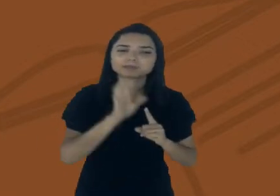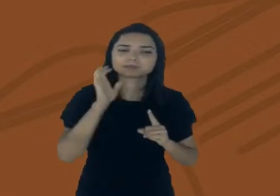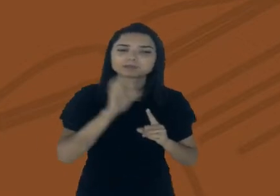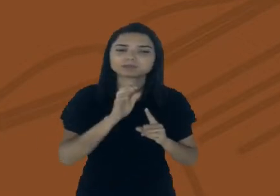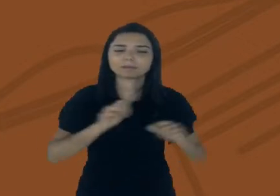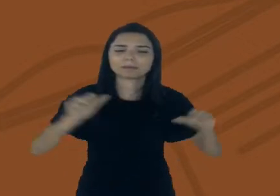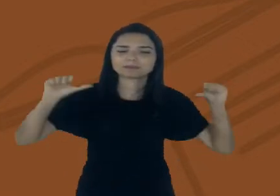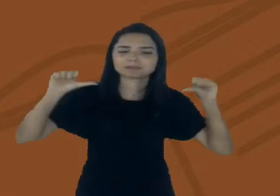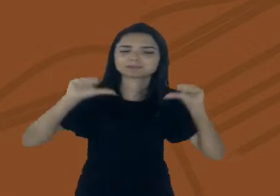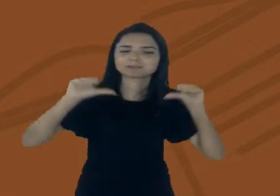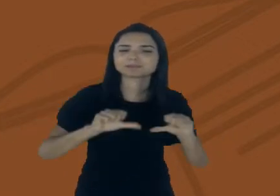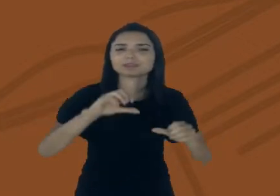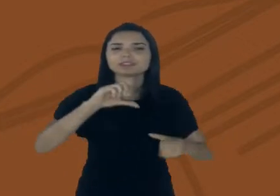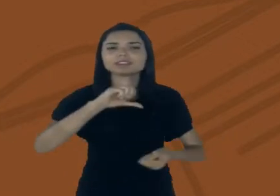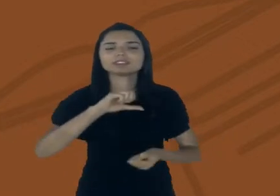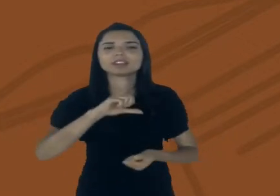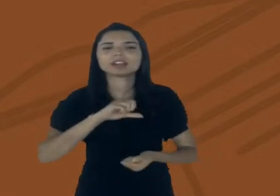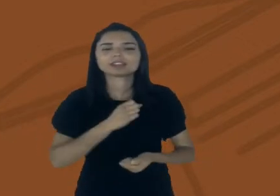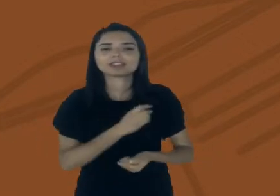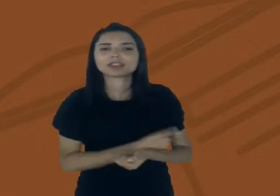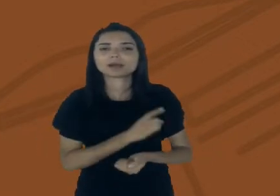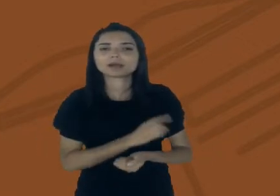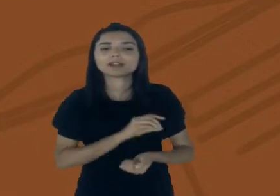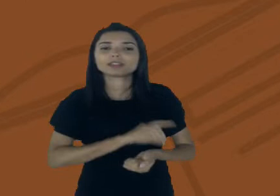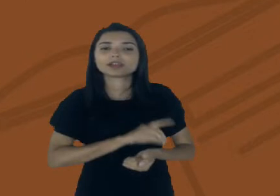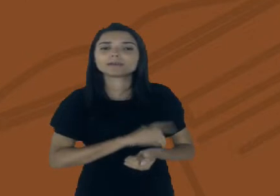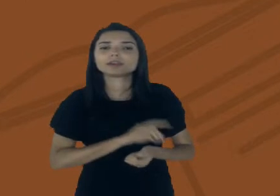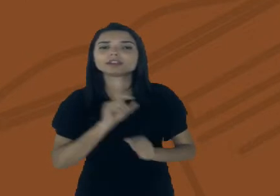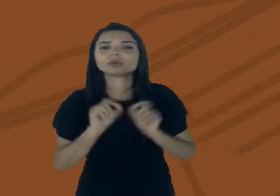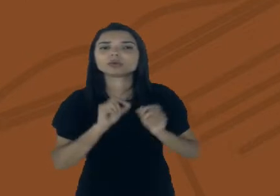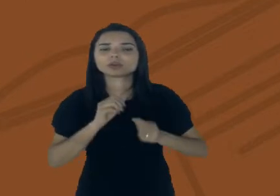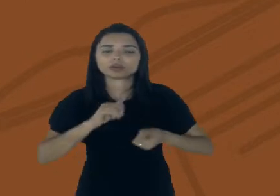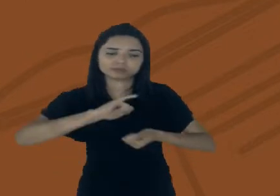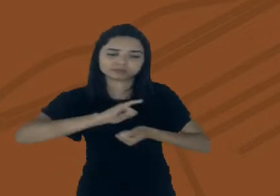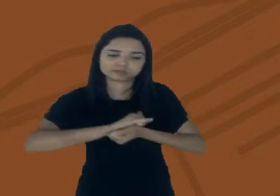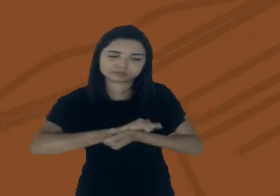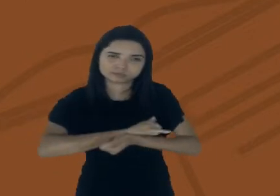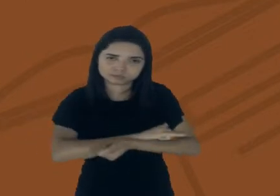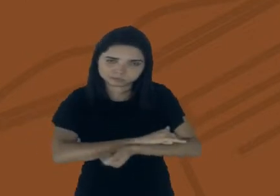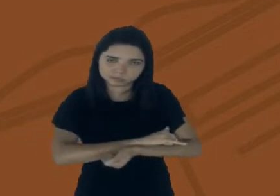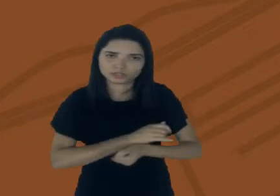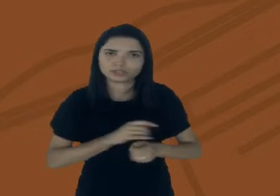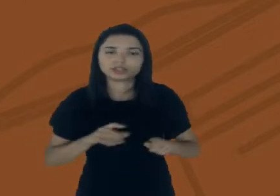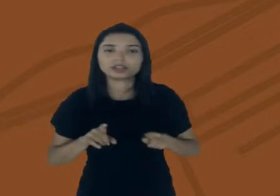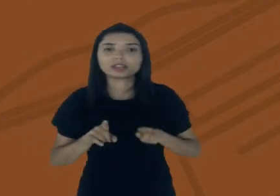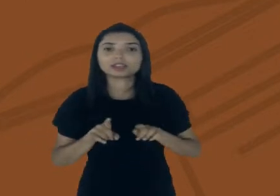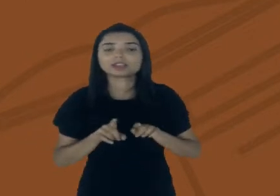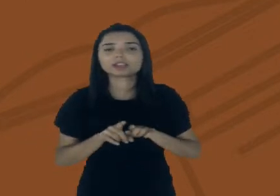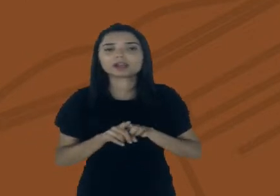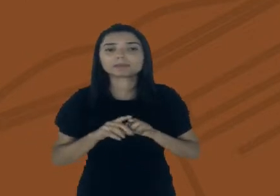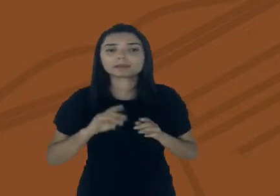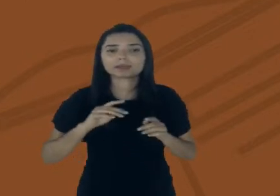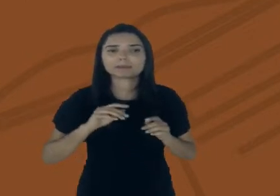casos de diabetes são o excesso de peso, ter mais de 40